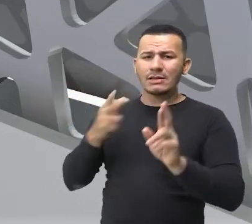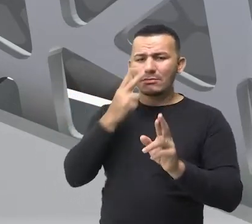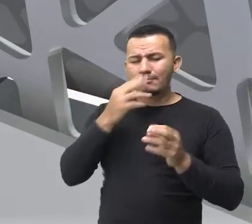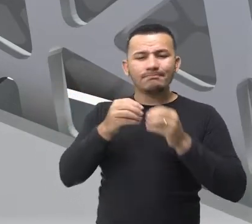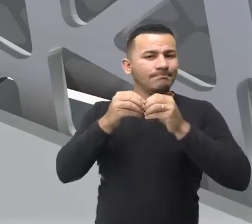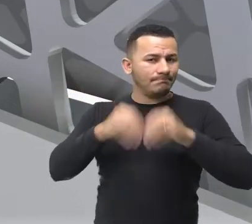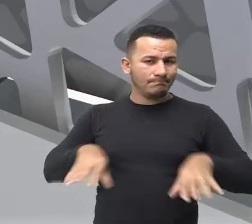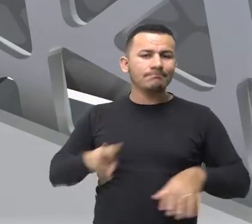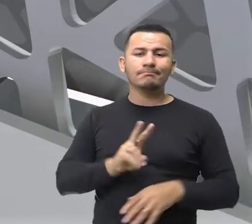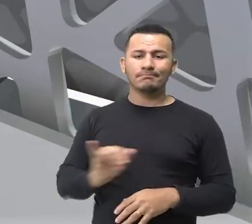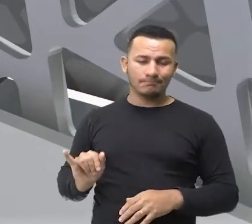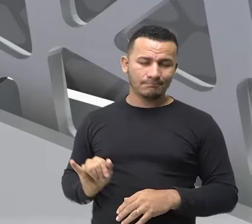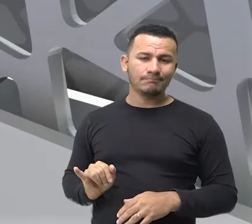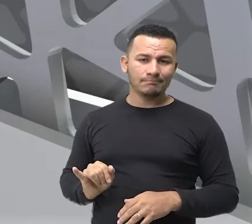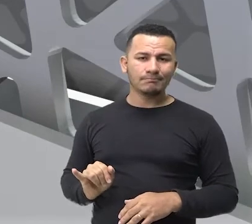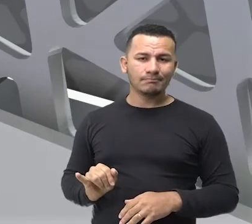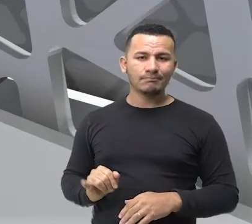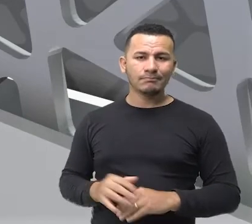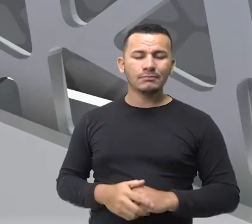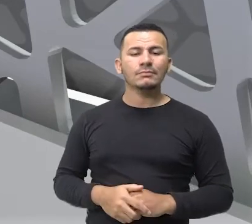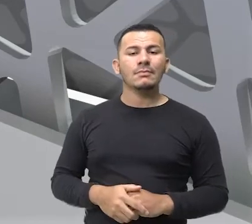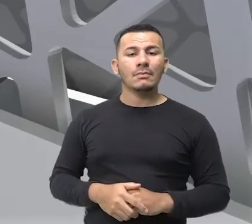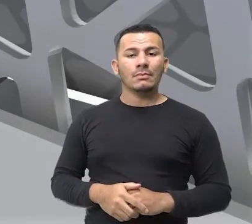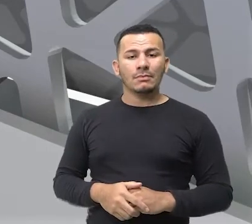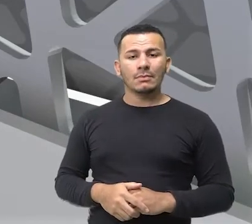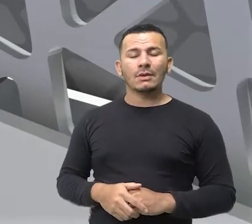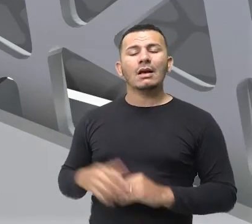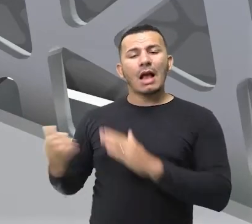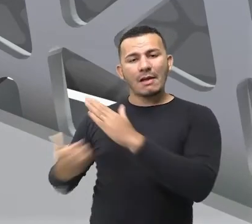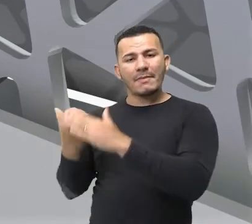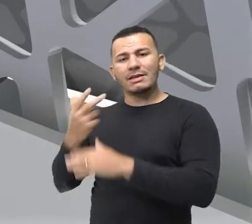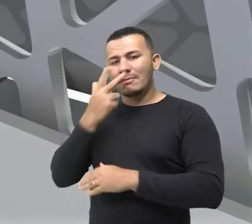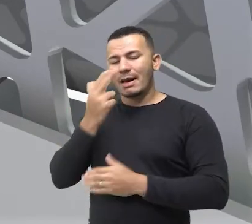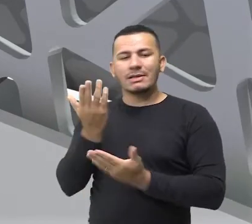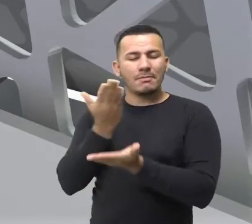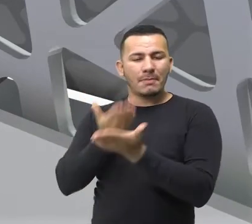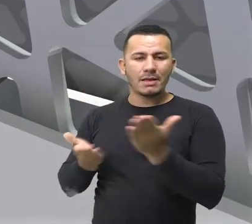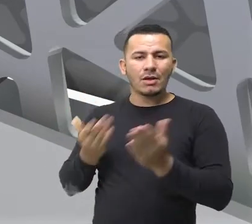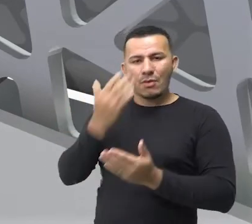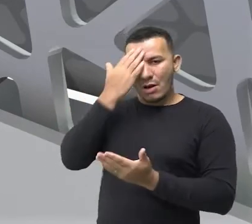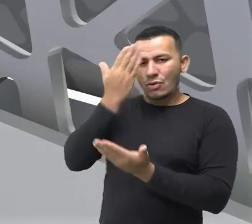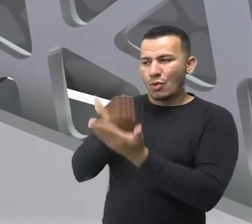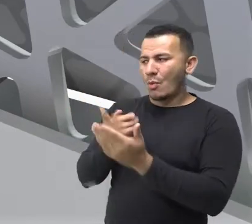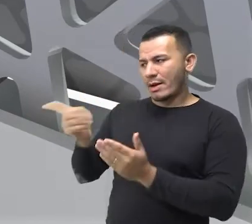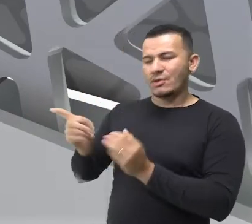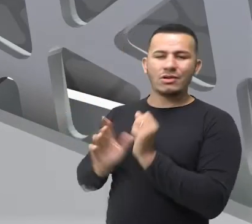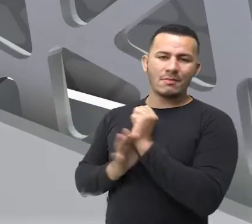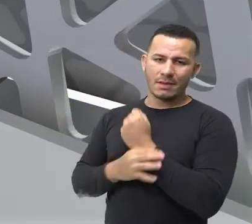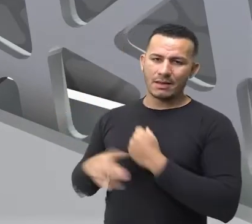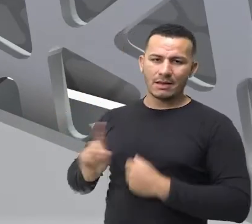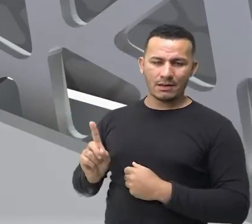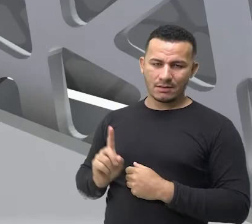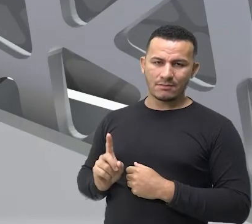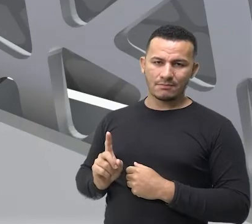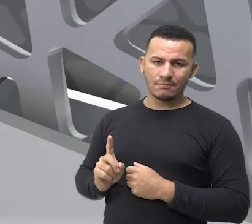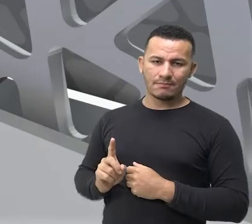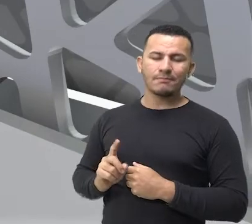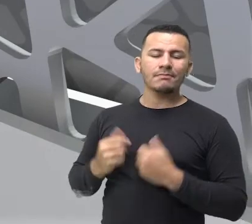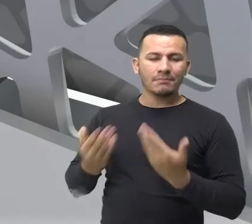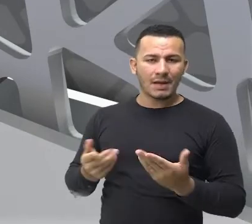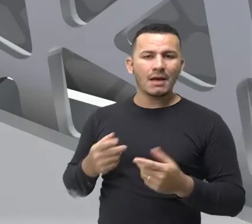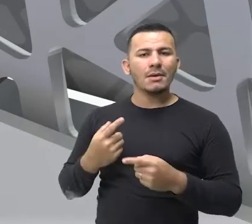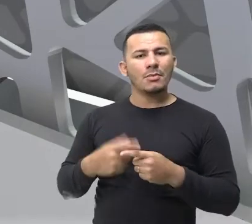seriamente abalada Ou seja a empresa like perdeu uma certa confiança companhia aérea perdeu uma